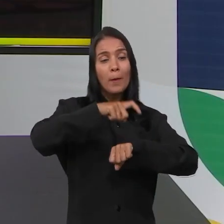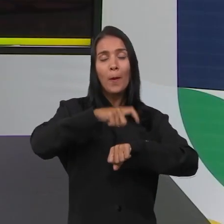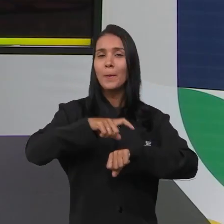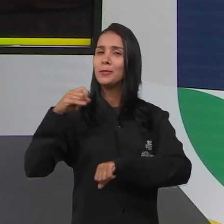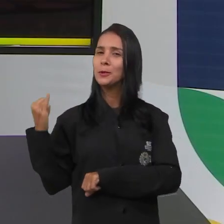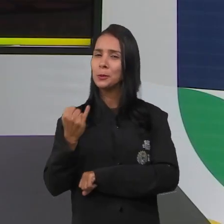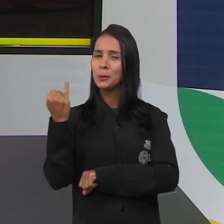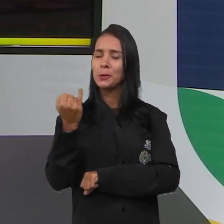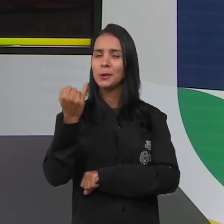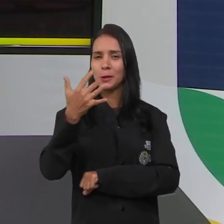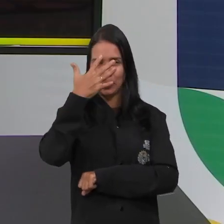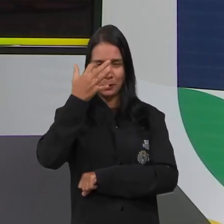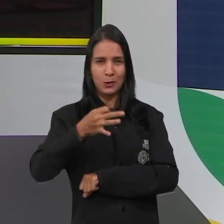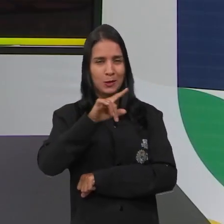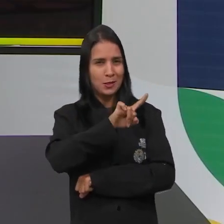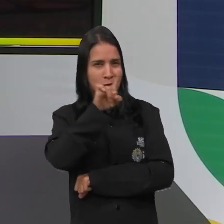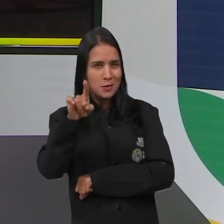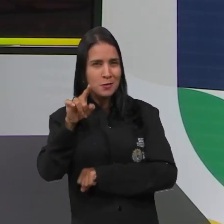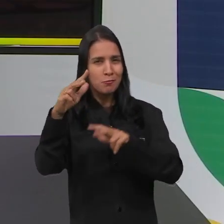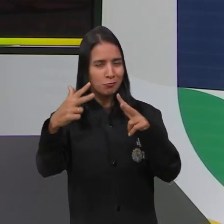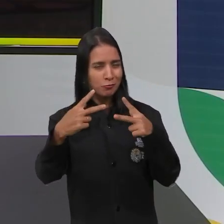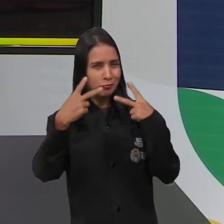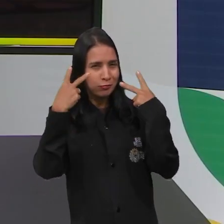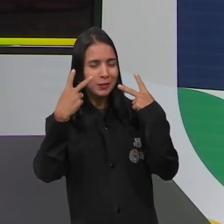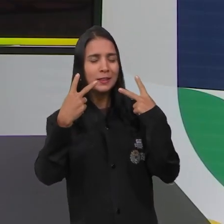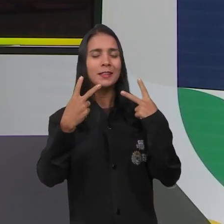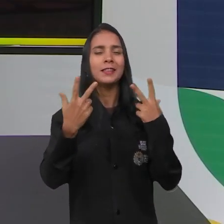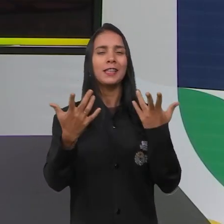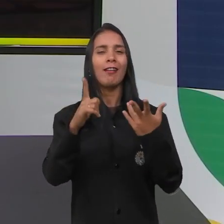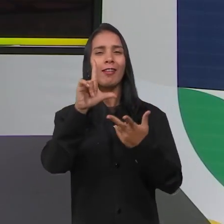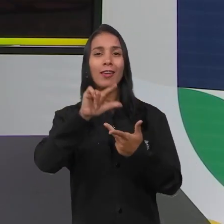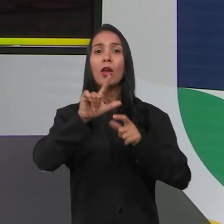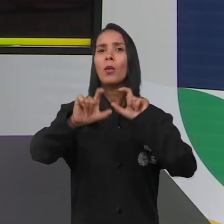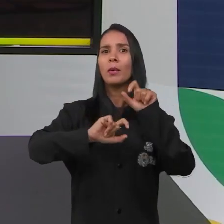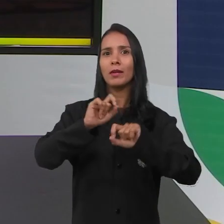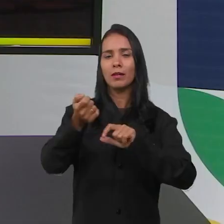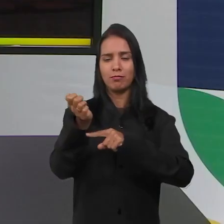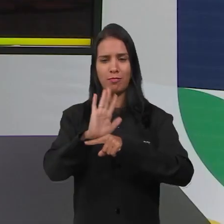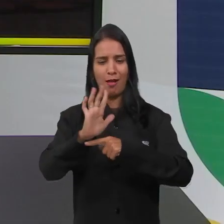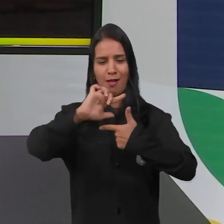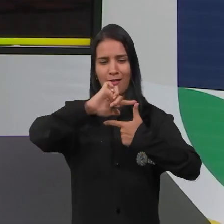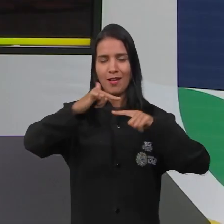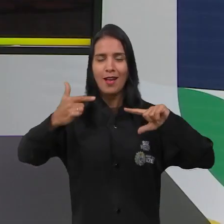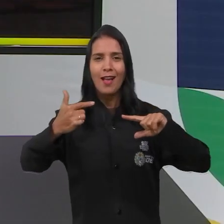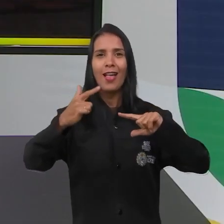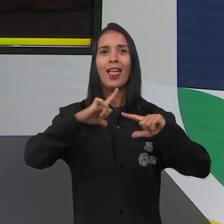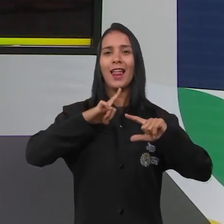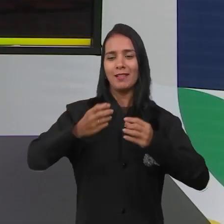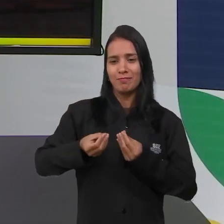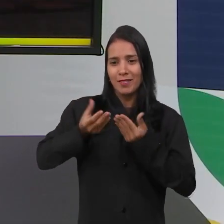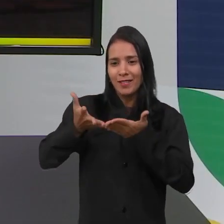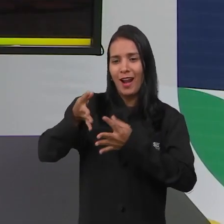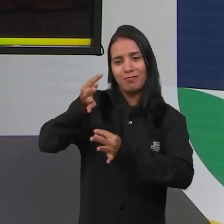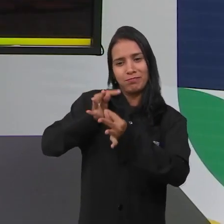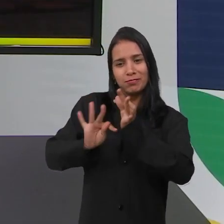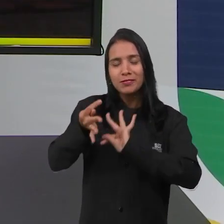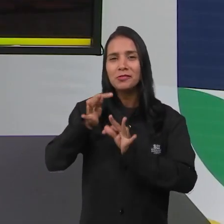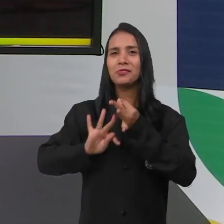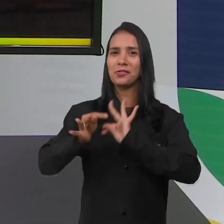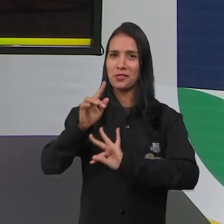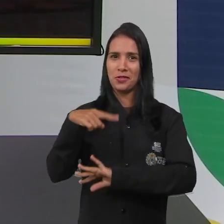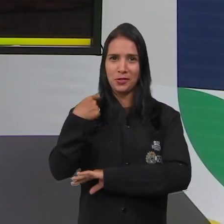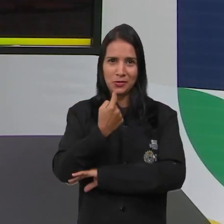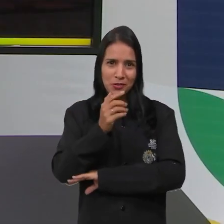muito bem, que é o cinema contemporâneo. Esse cinema mais novo, que traz toda essa nova tecnologia que